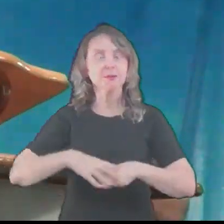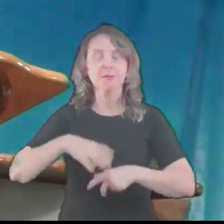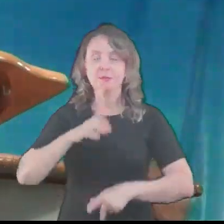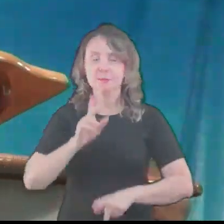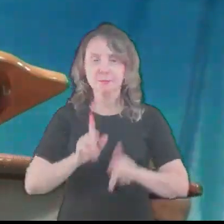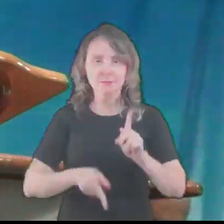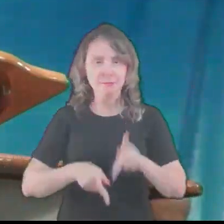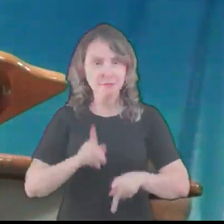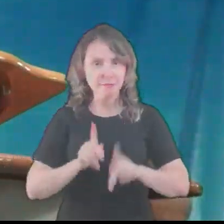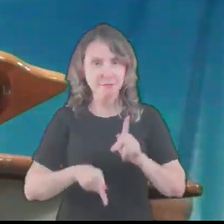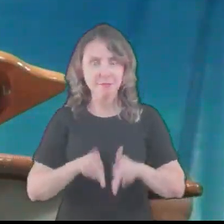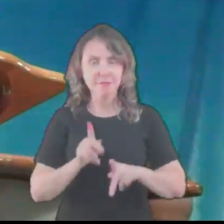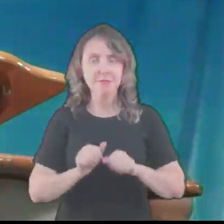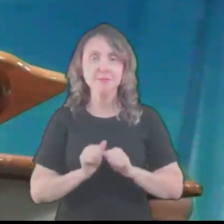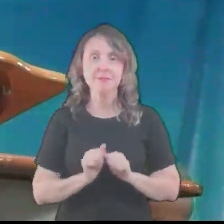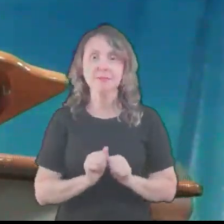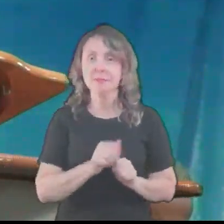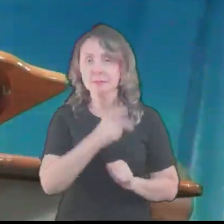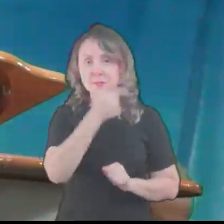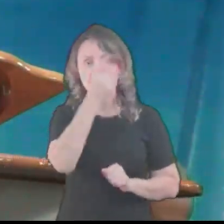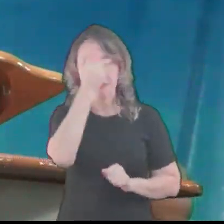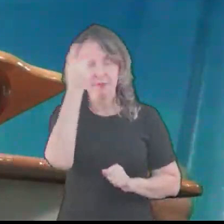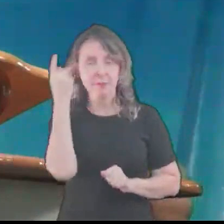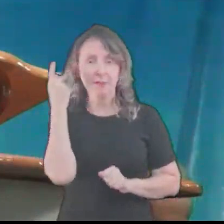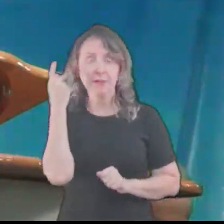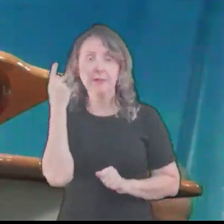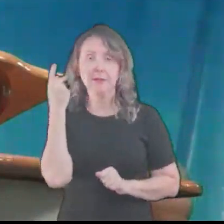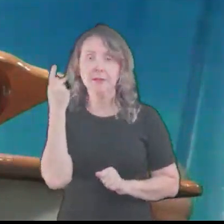dos aflitos se